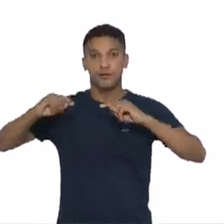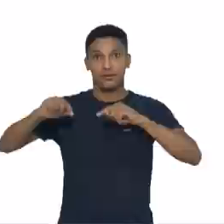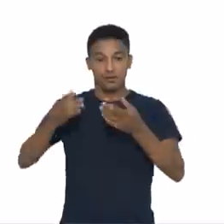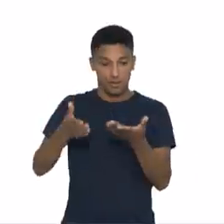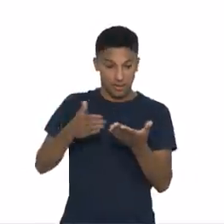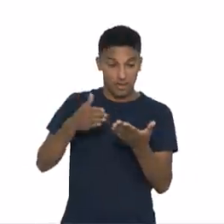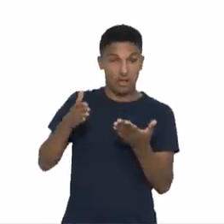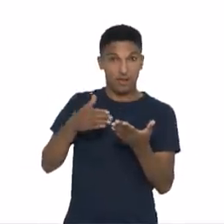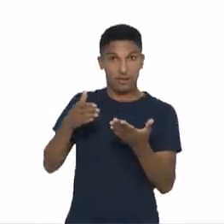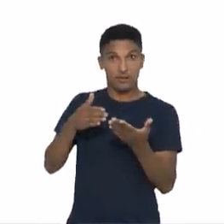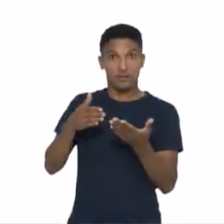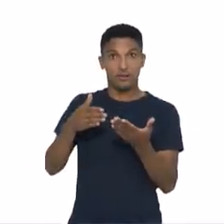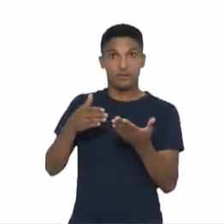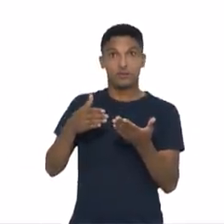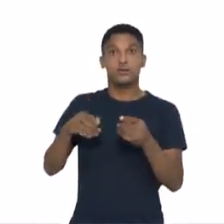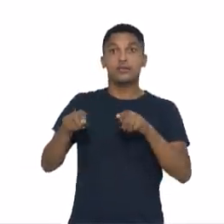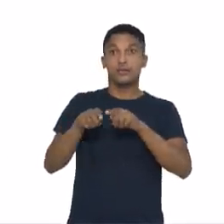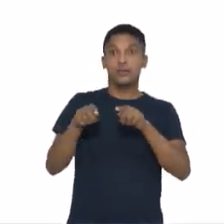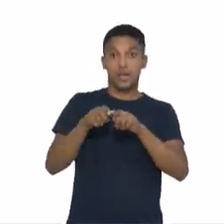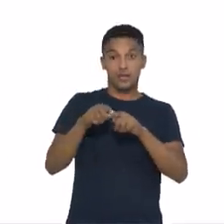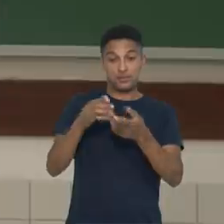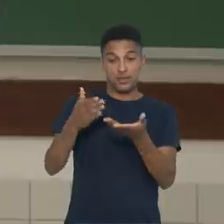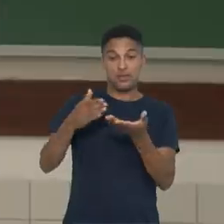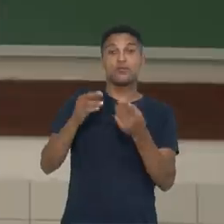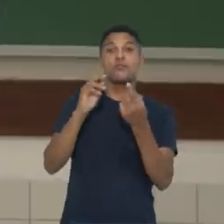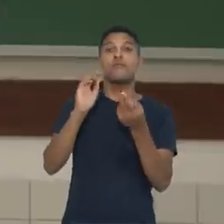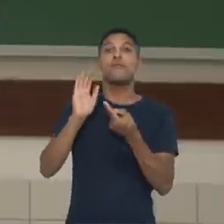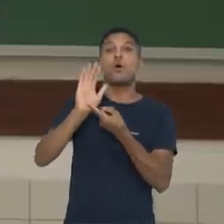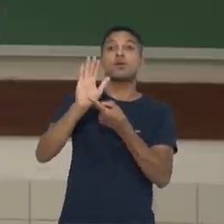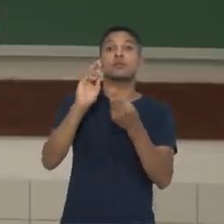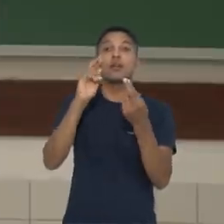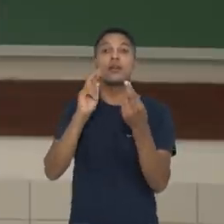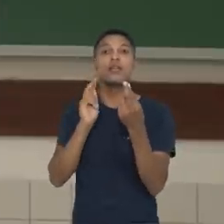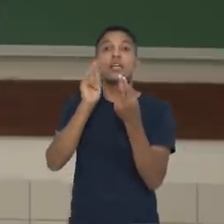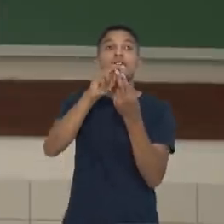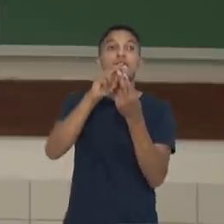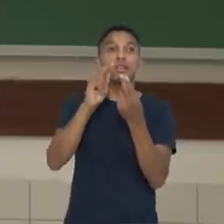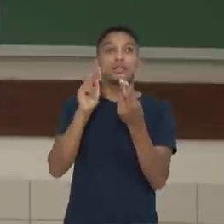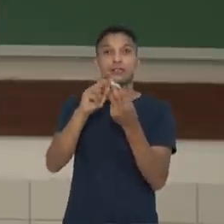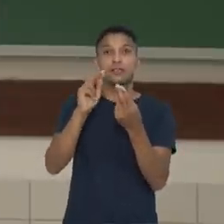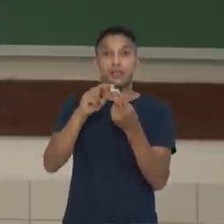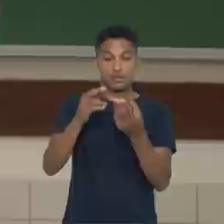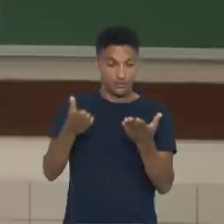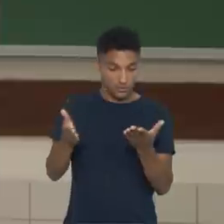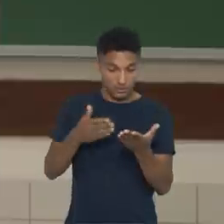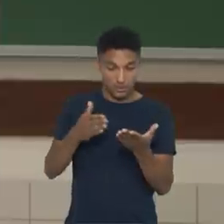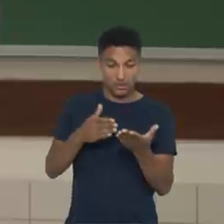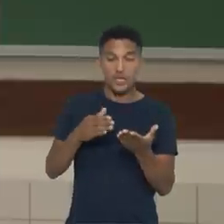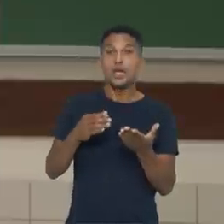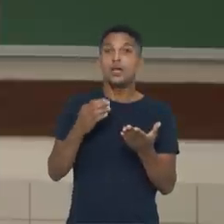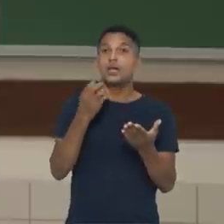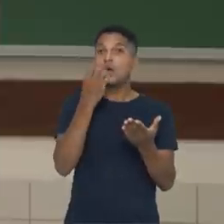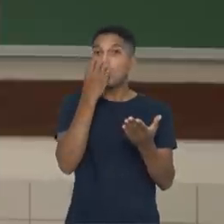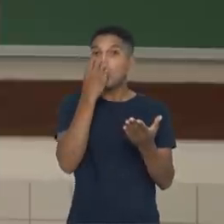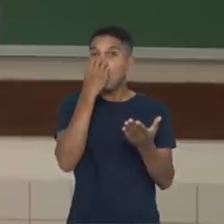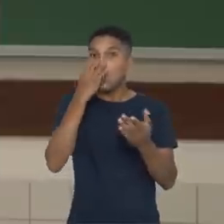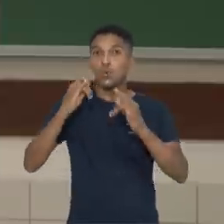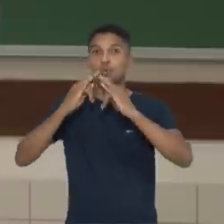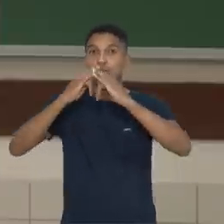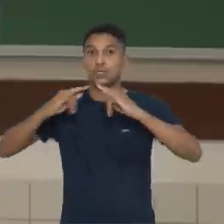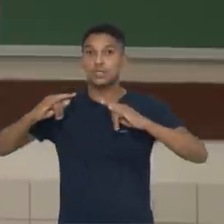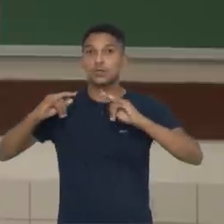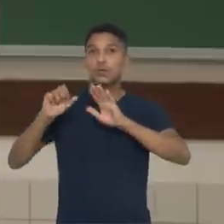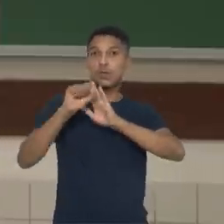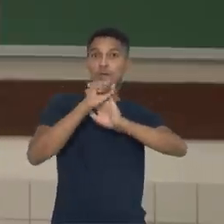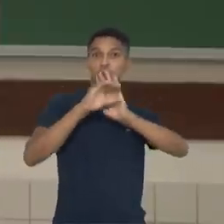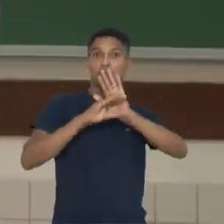surgiu no século XVIII, né? Que a professora tinha falado aqui. Então, ela traz esse cotidiano do circo para a sua